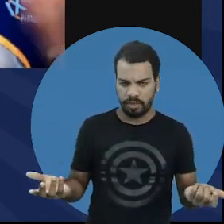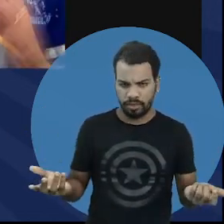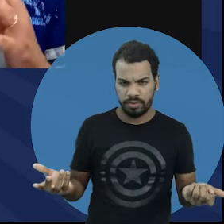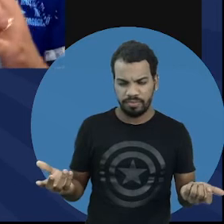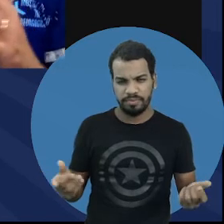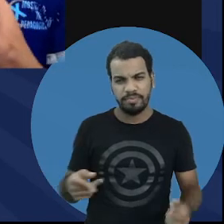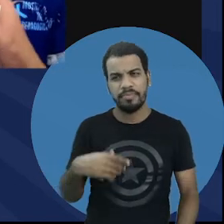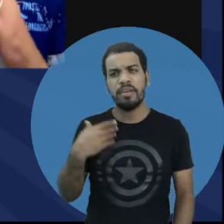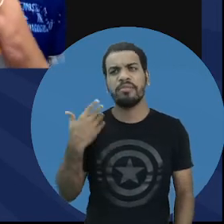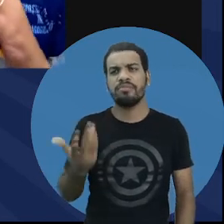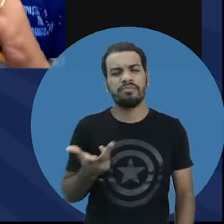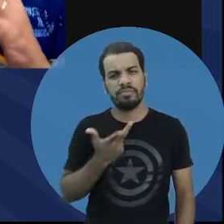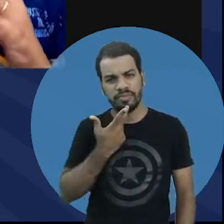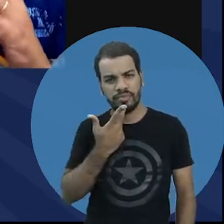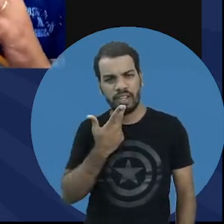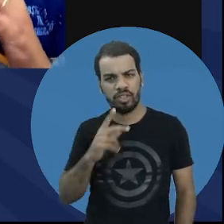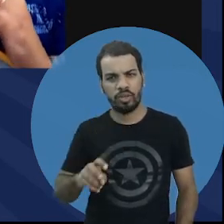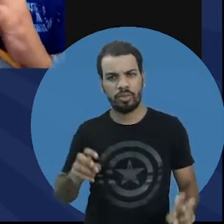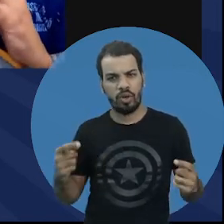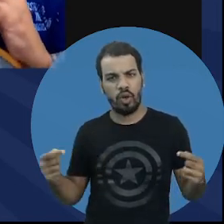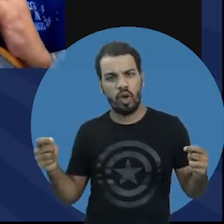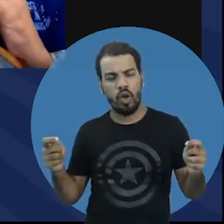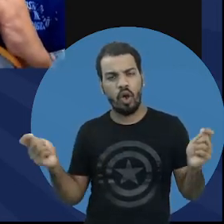Mas quando a gente fala de competição,